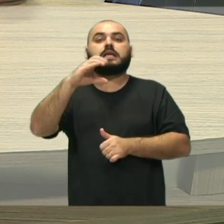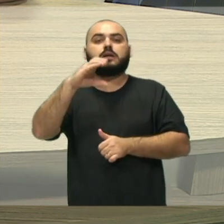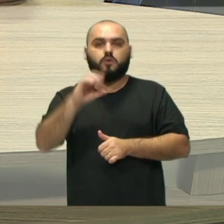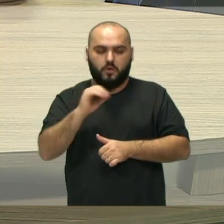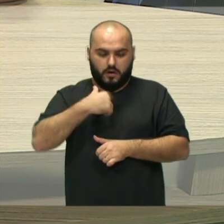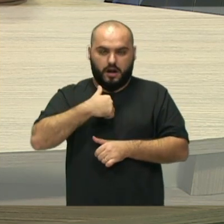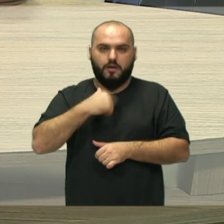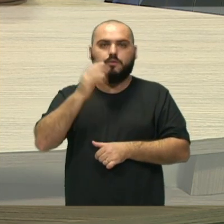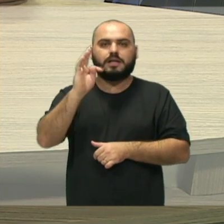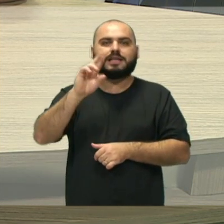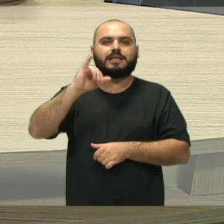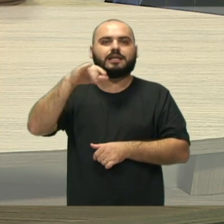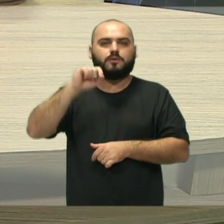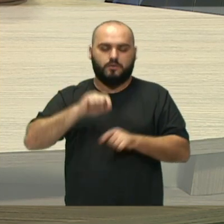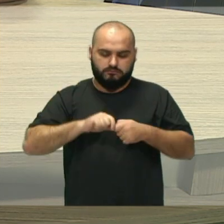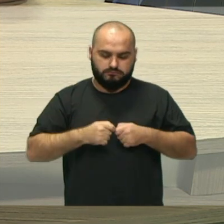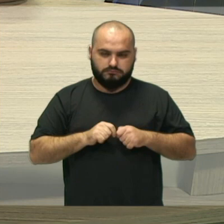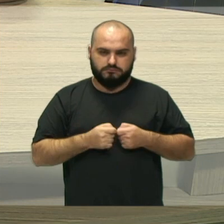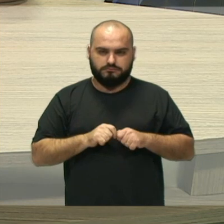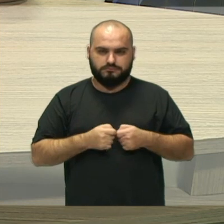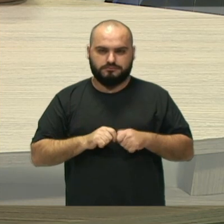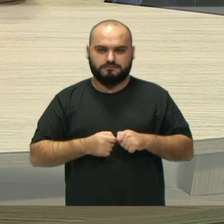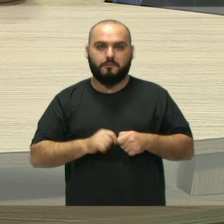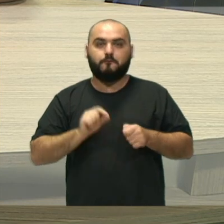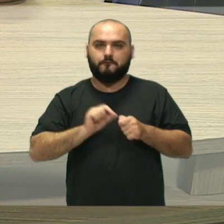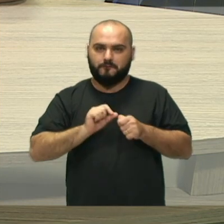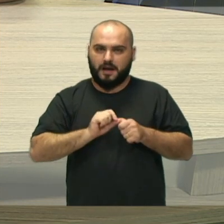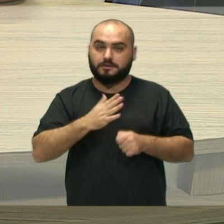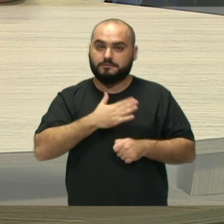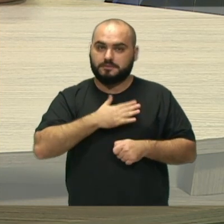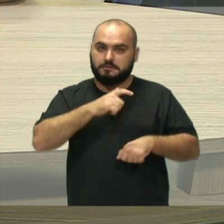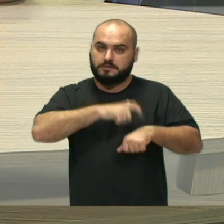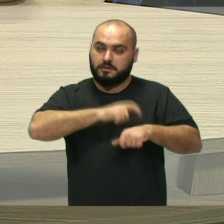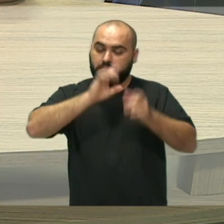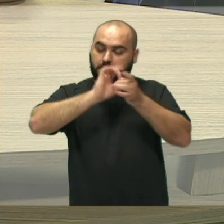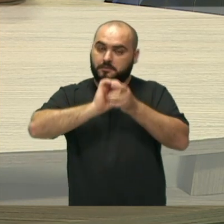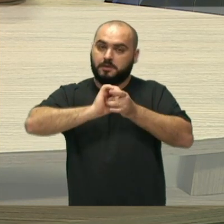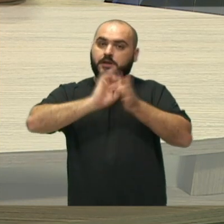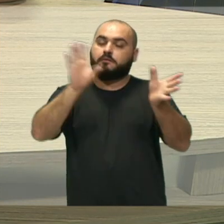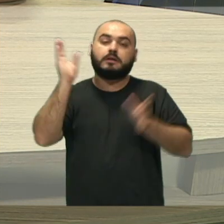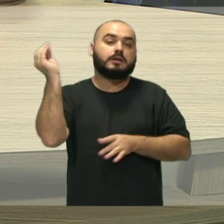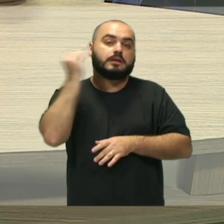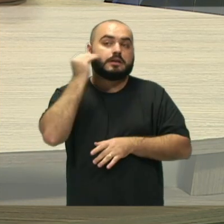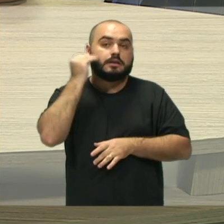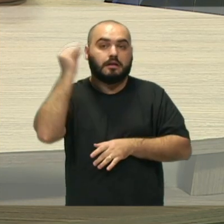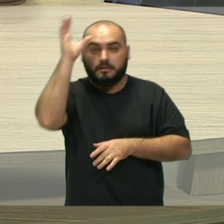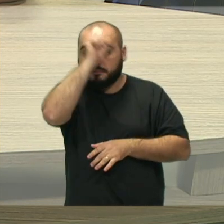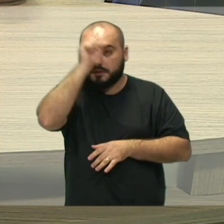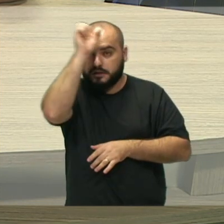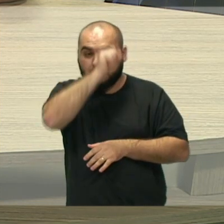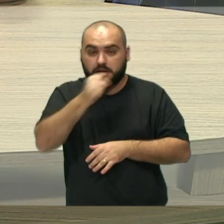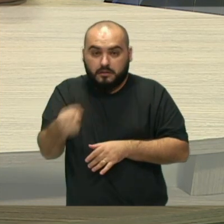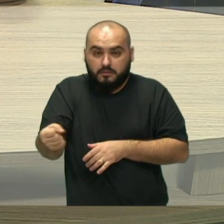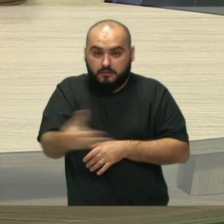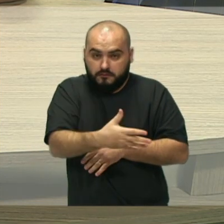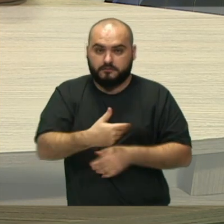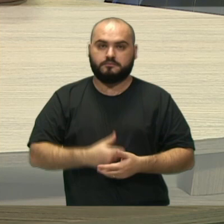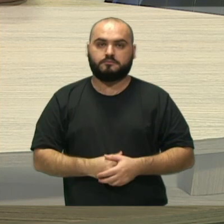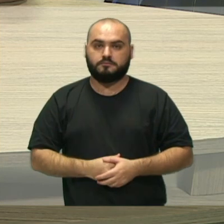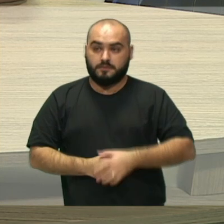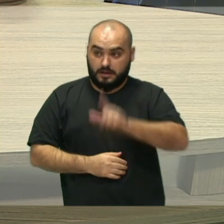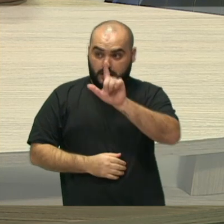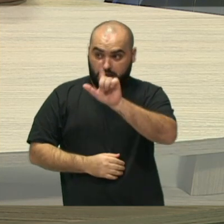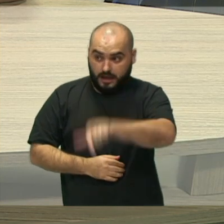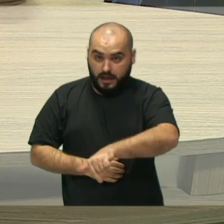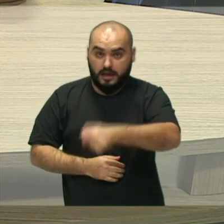tricô no meu tempo livre para me exercitar, para tentar aprender coisas novas. Isso é salutar, então,